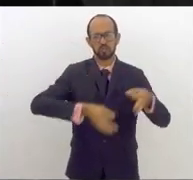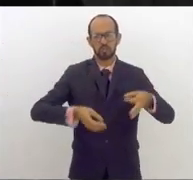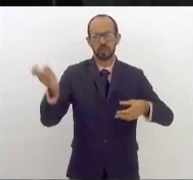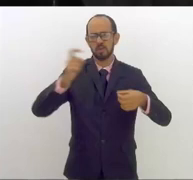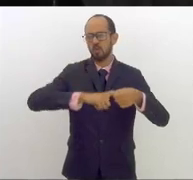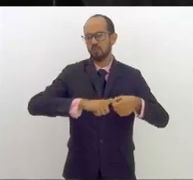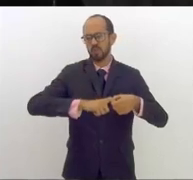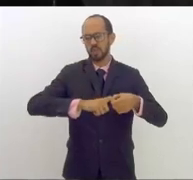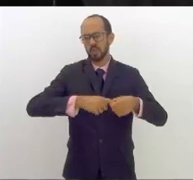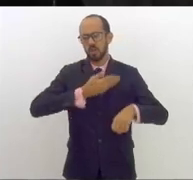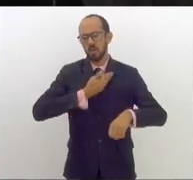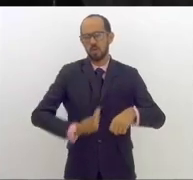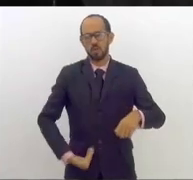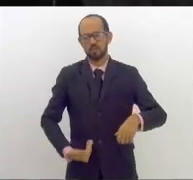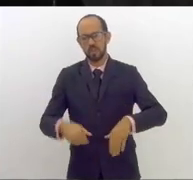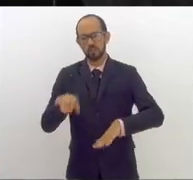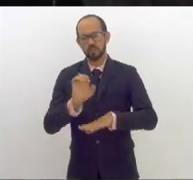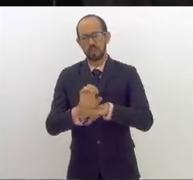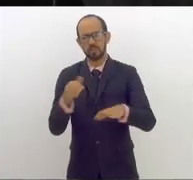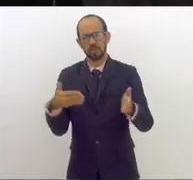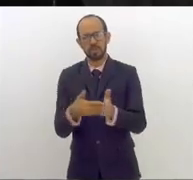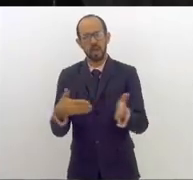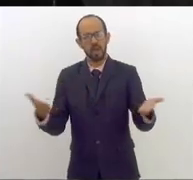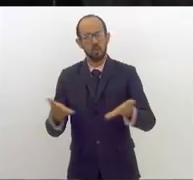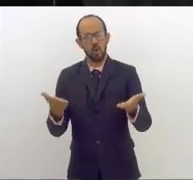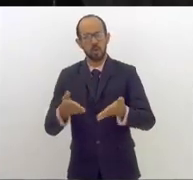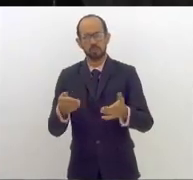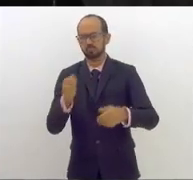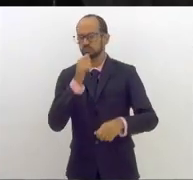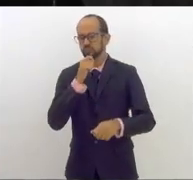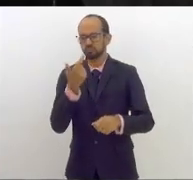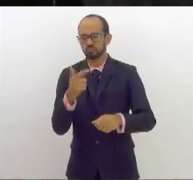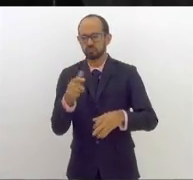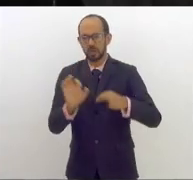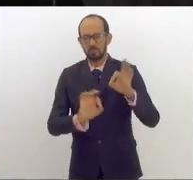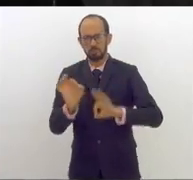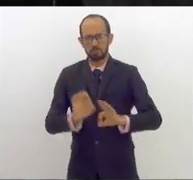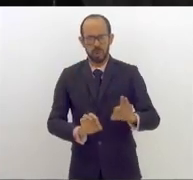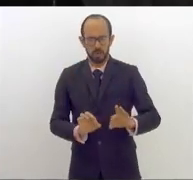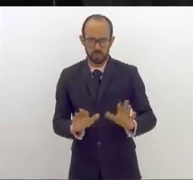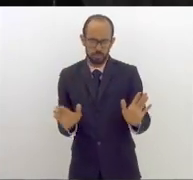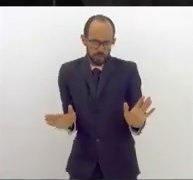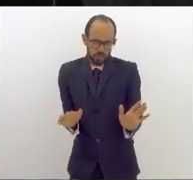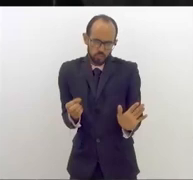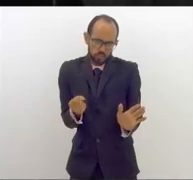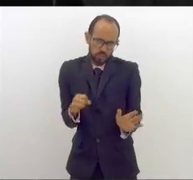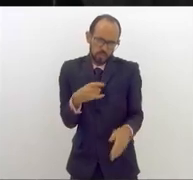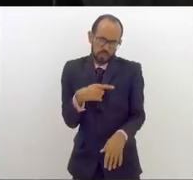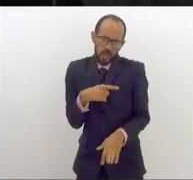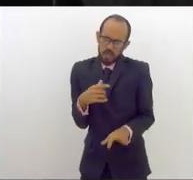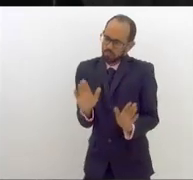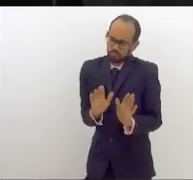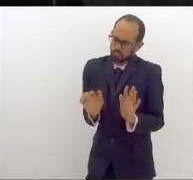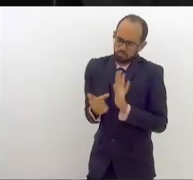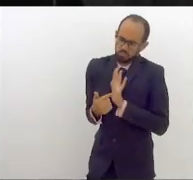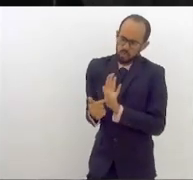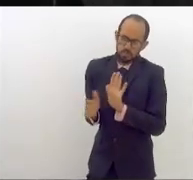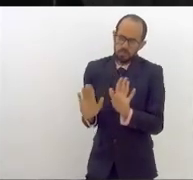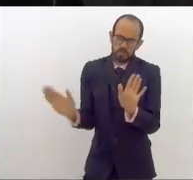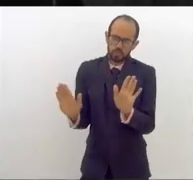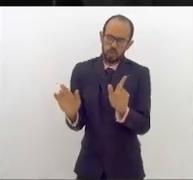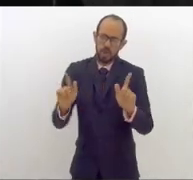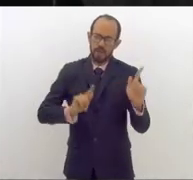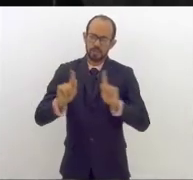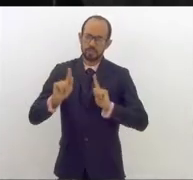do Estado até o presente momento é não tem um plano de contingência não tem um plano b se tem não apresentou em lugar nenhum a licitação